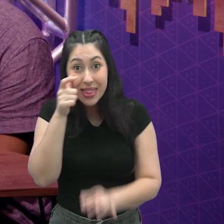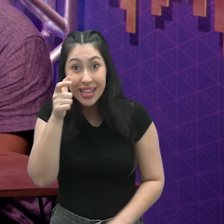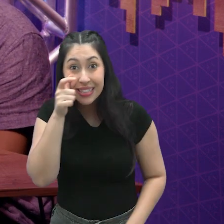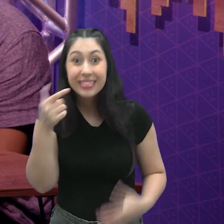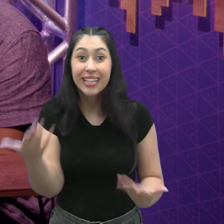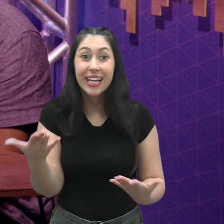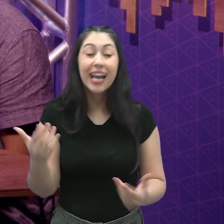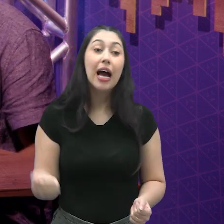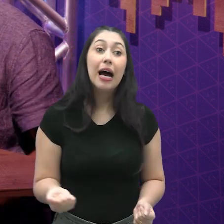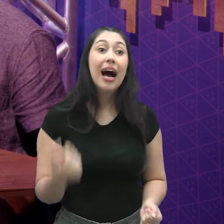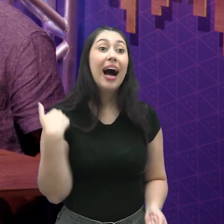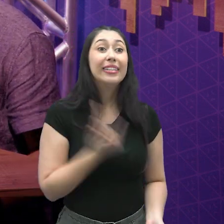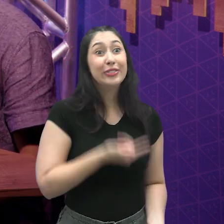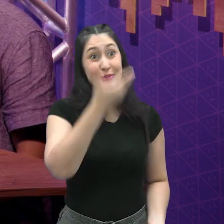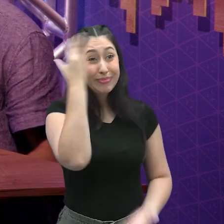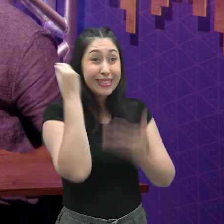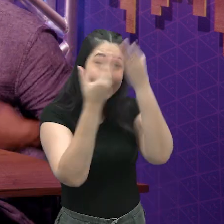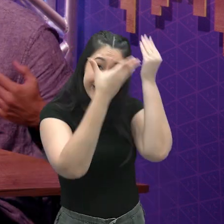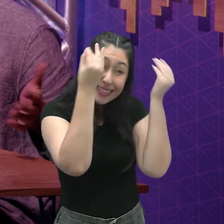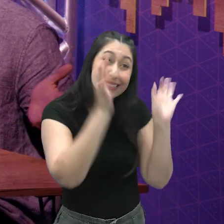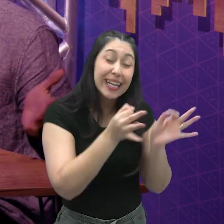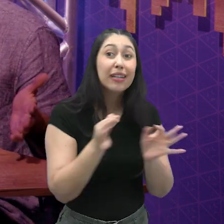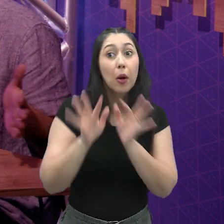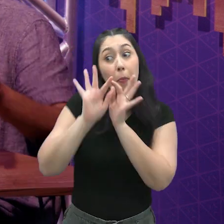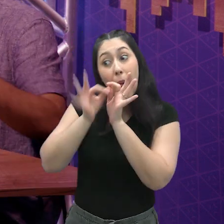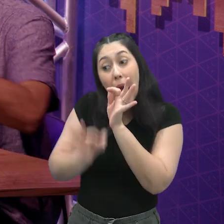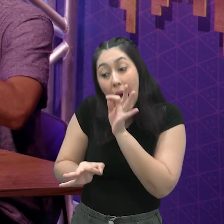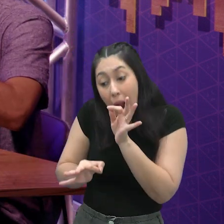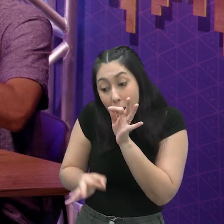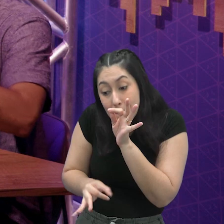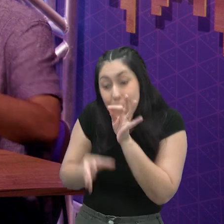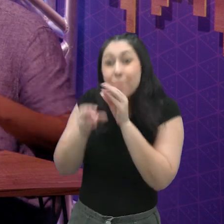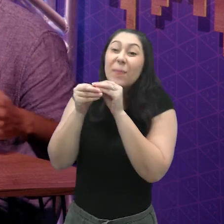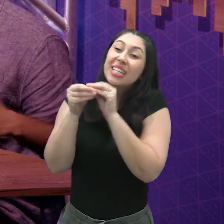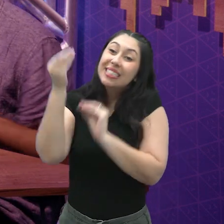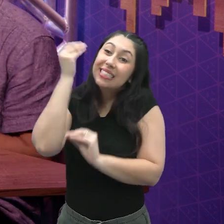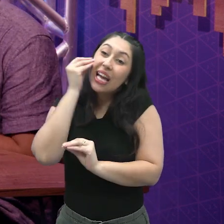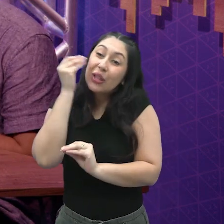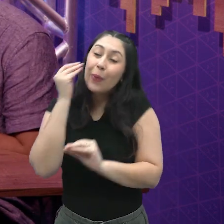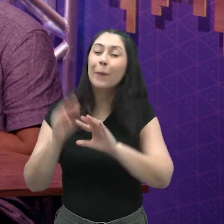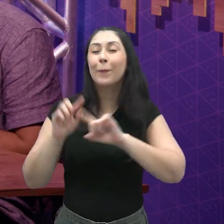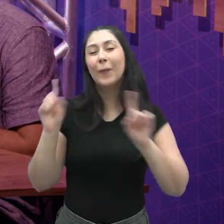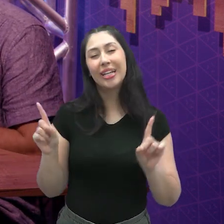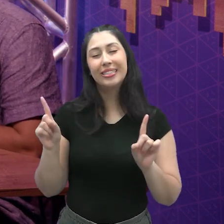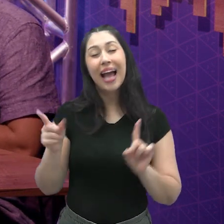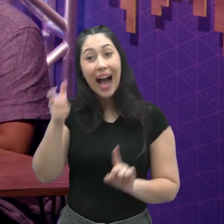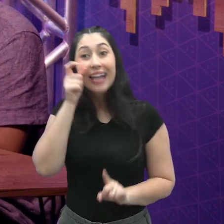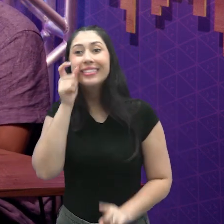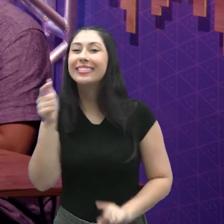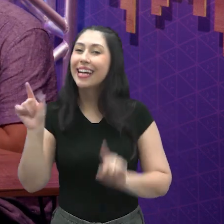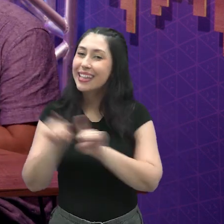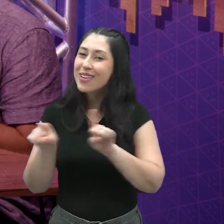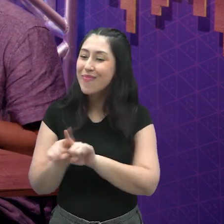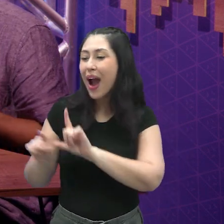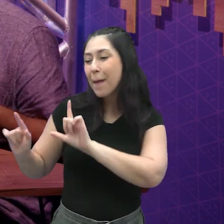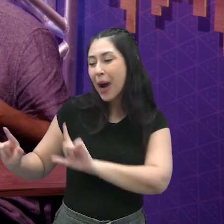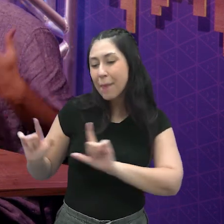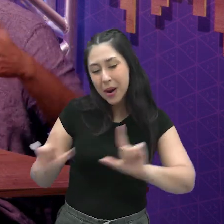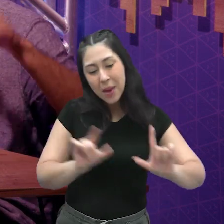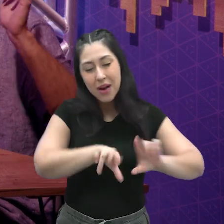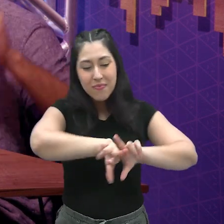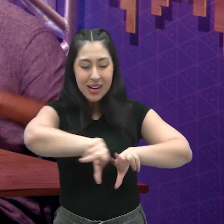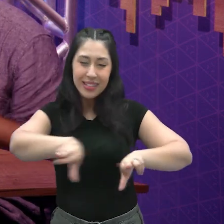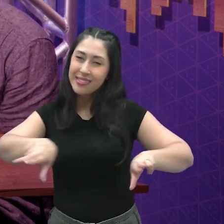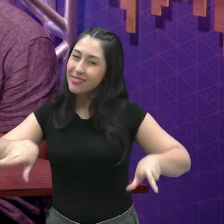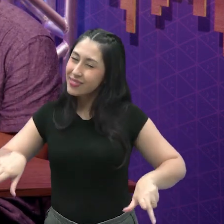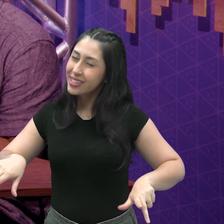coisa para falar num programa só. A gente esqueceu muita coisa, com certeza, né? A gente tentou resumir para vocês, mas, enfim, reassistam os outros programas